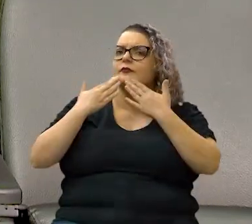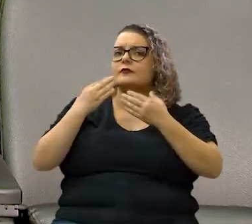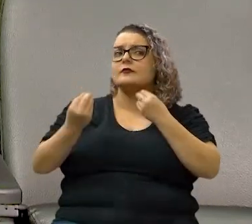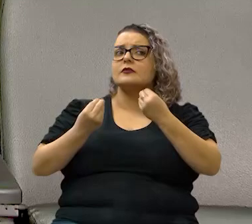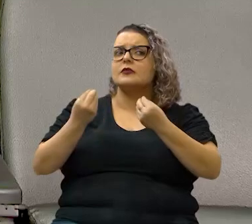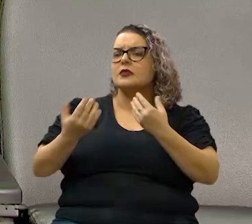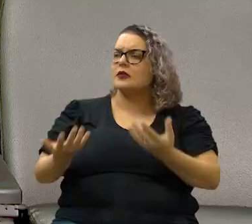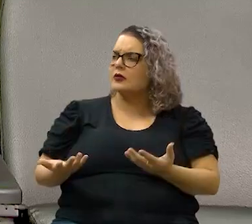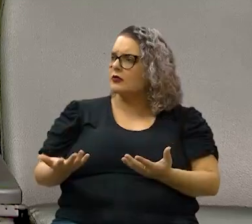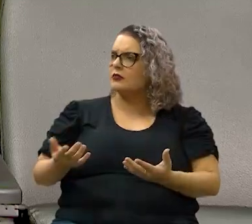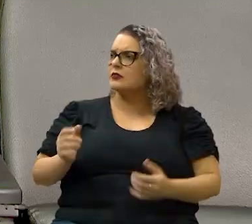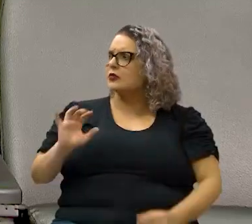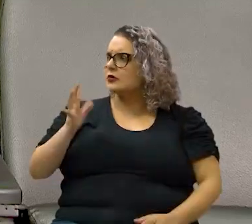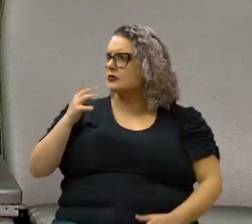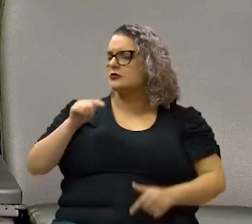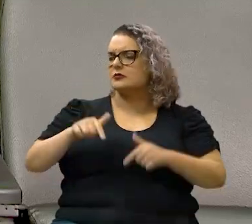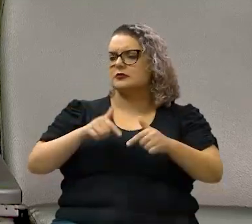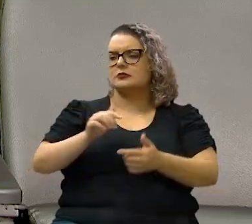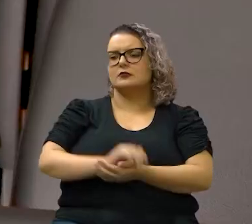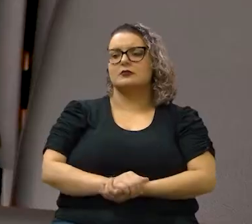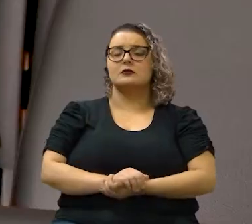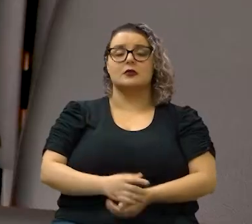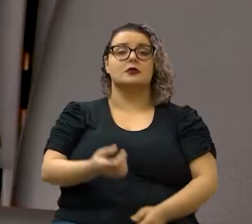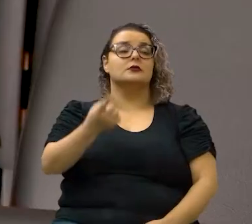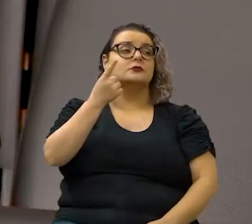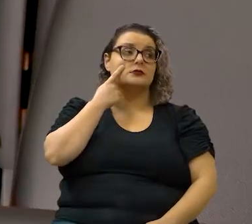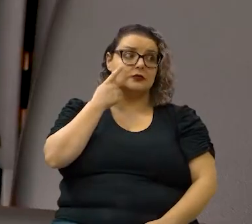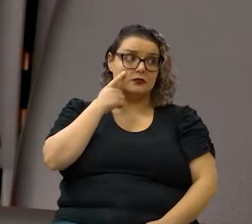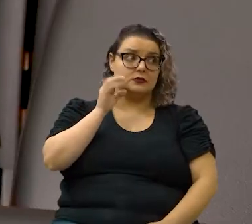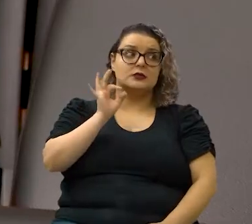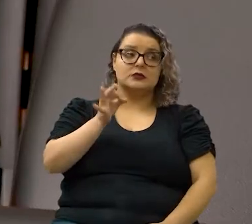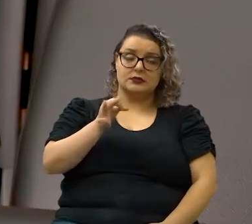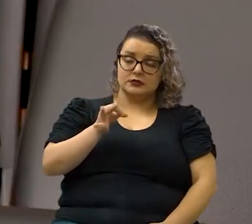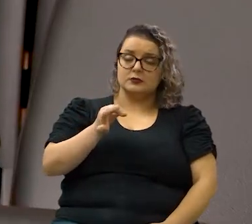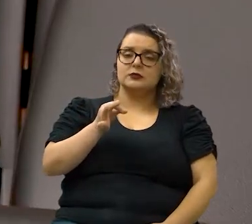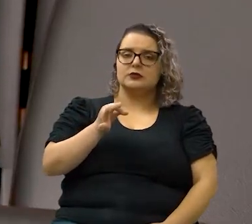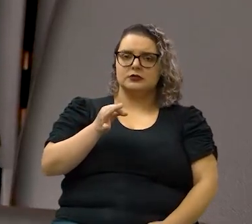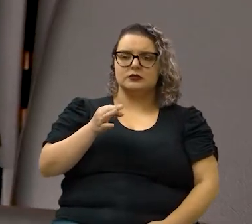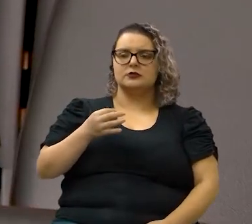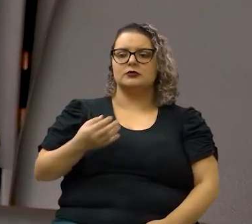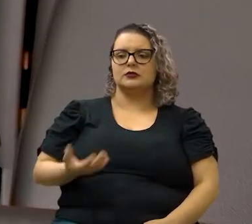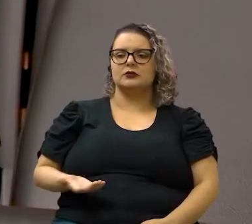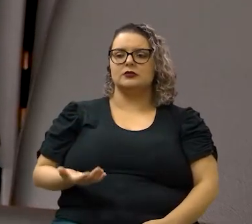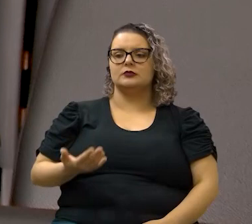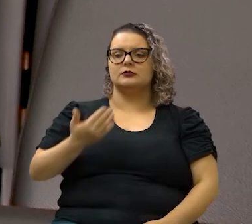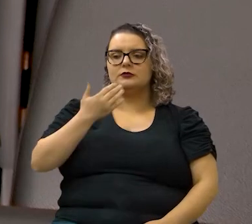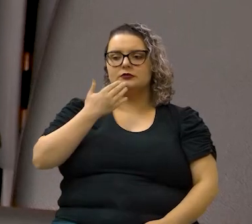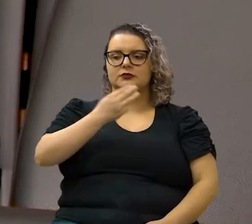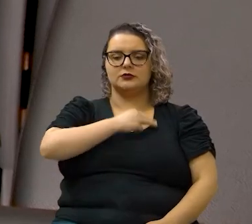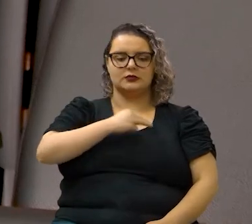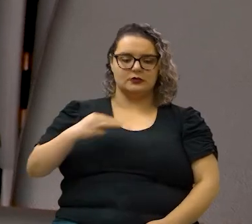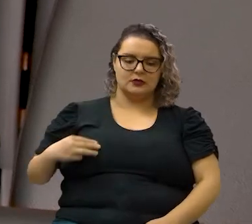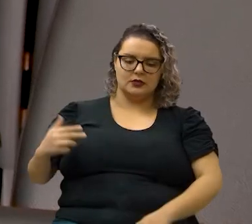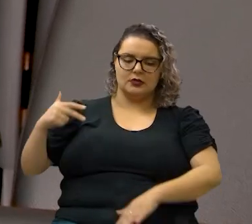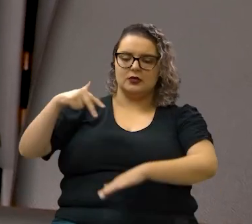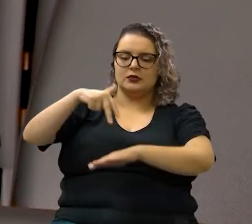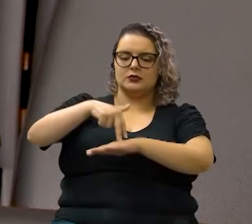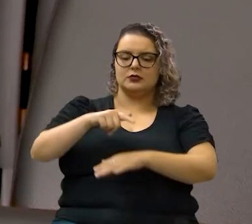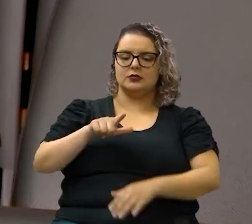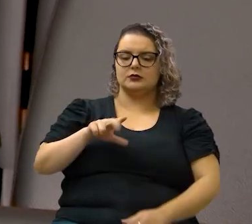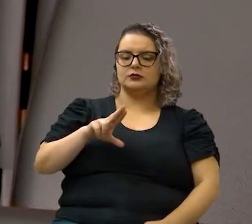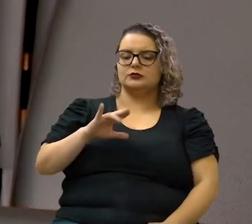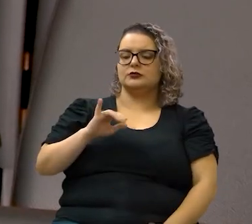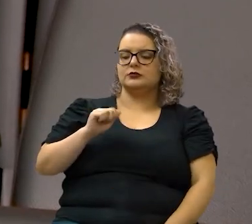demandas? Como é que tem sido o trabalho realizado? Olha, foi exatamente isso. Nós trouxemos a ministra Luciana aqui no